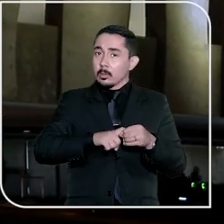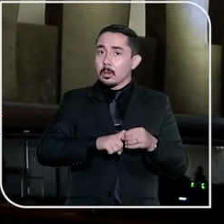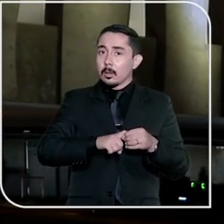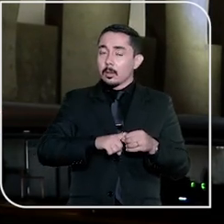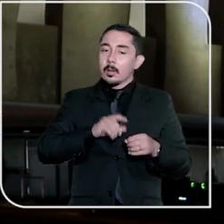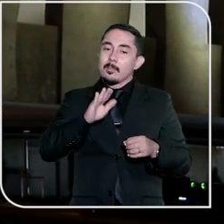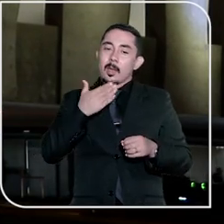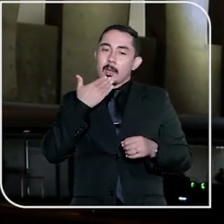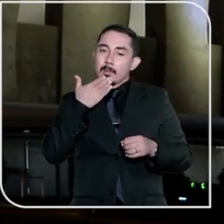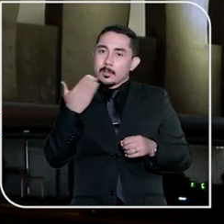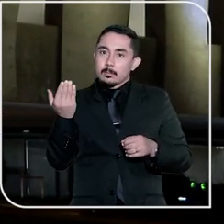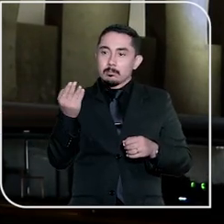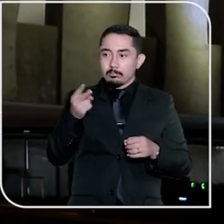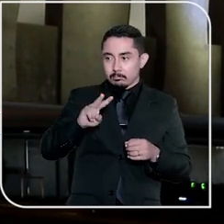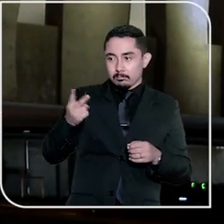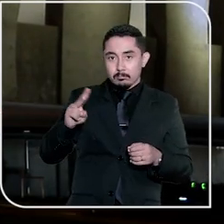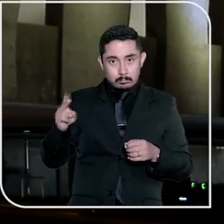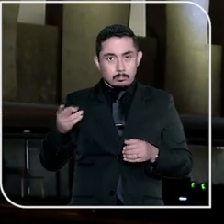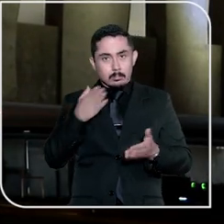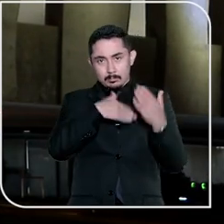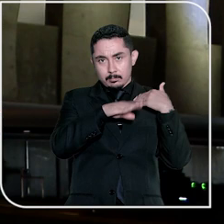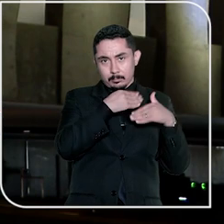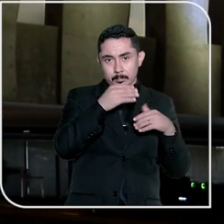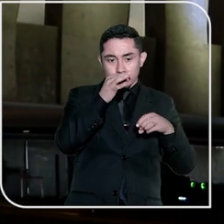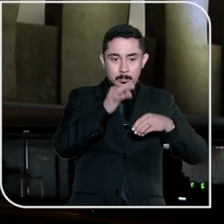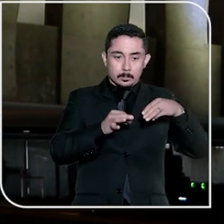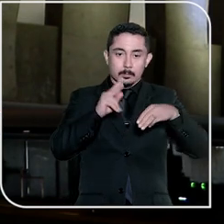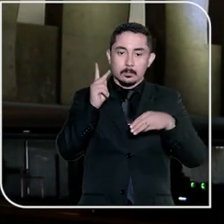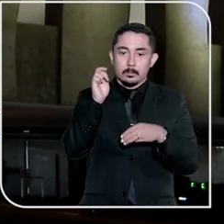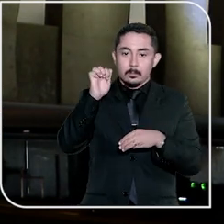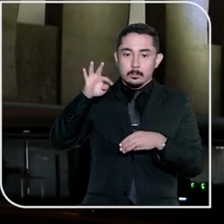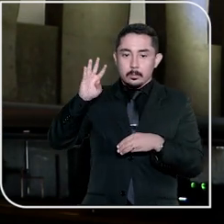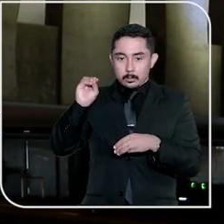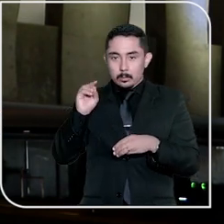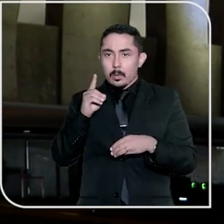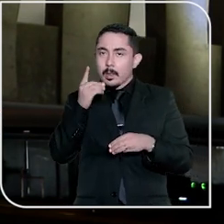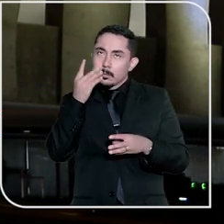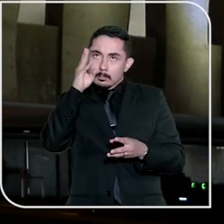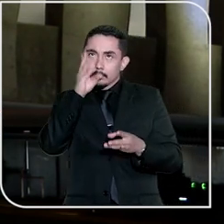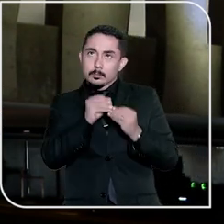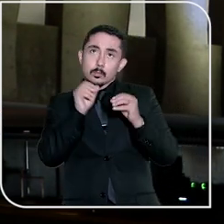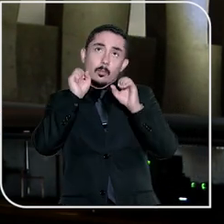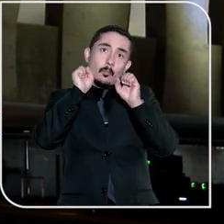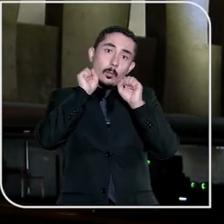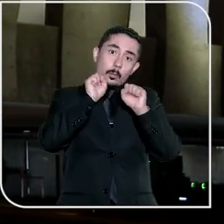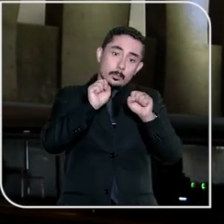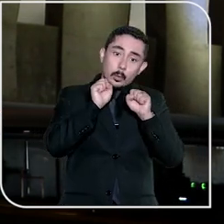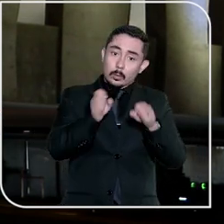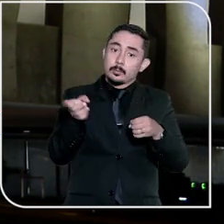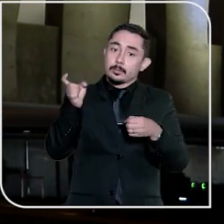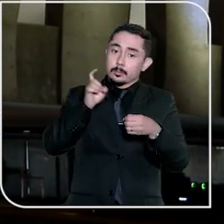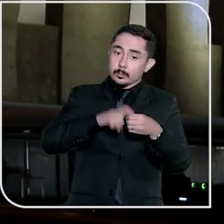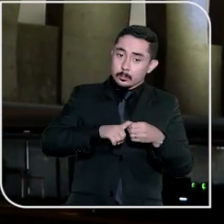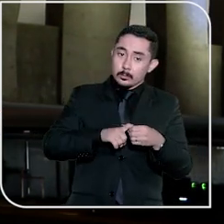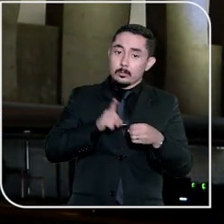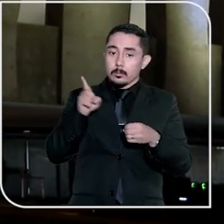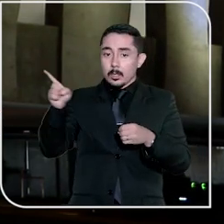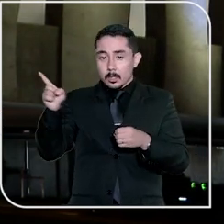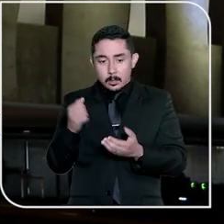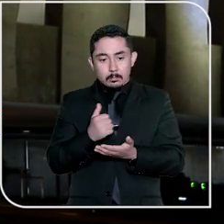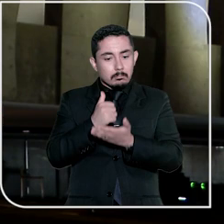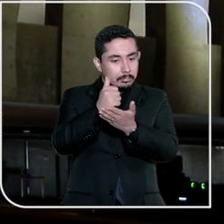atividades ao acolher o pedido das partes na época o Ministro Humberto Martins considerou que a possibilidade de